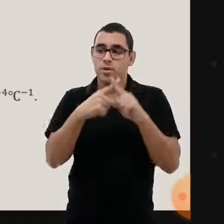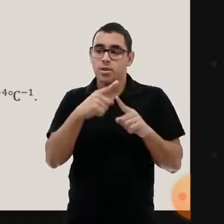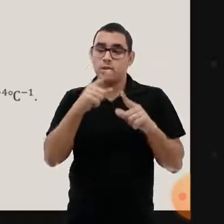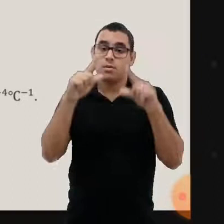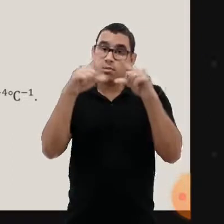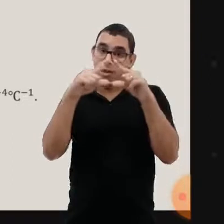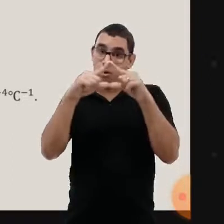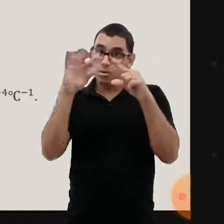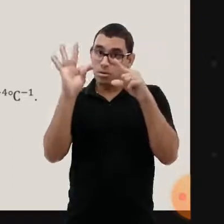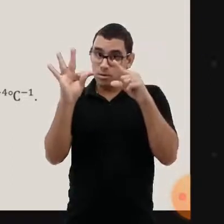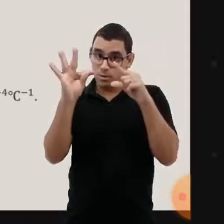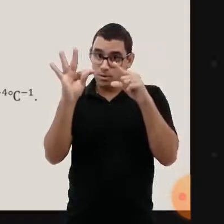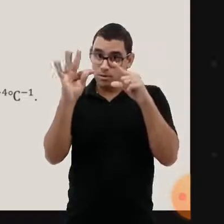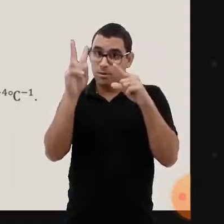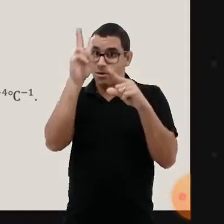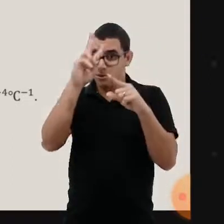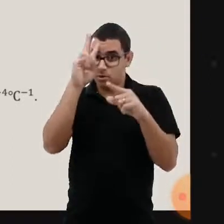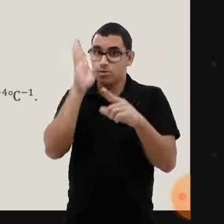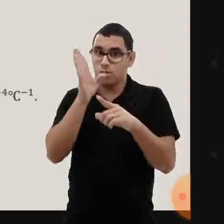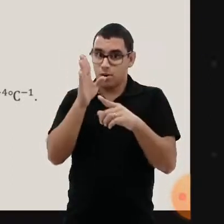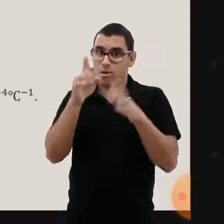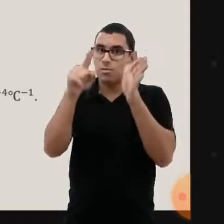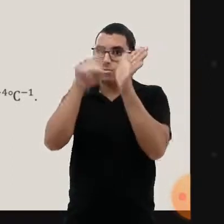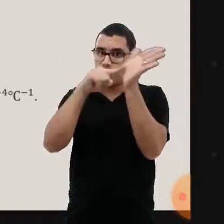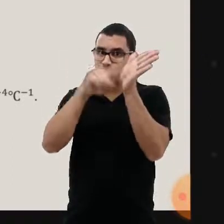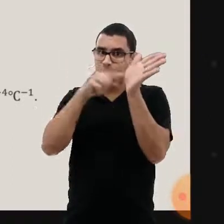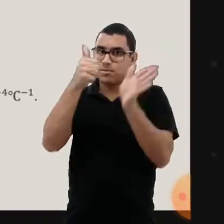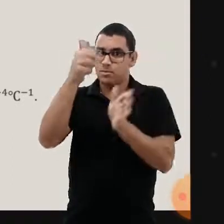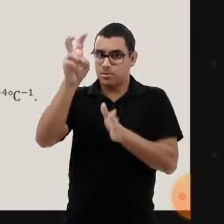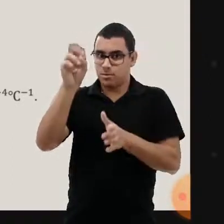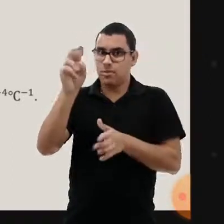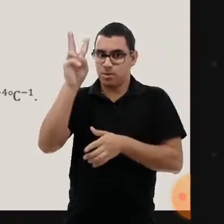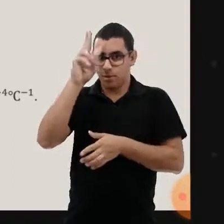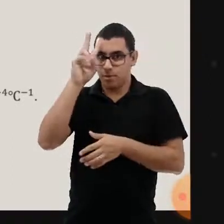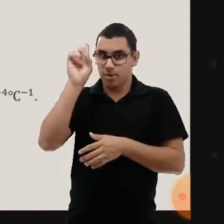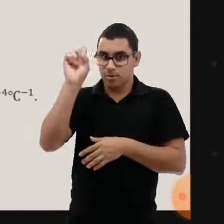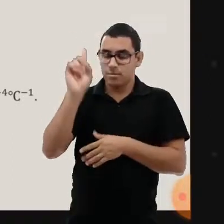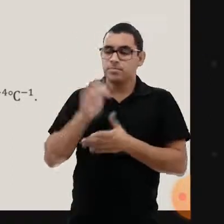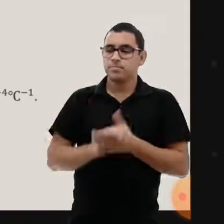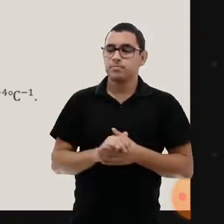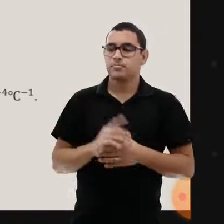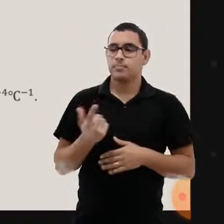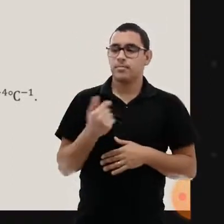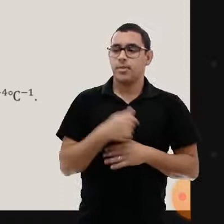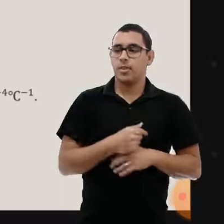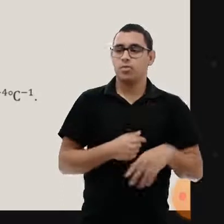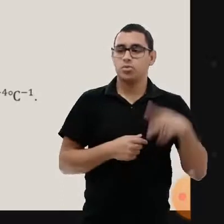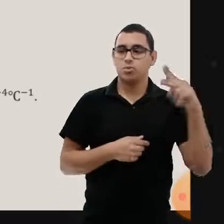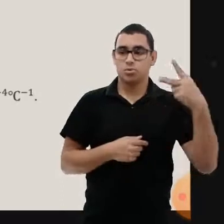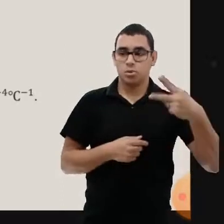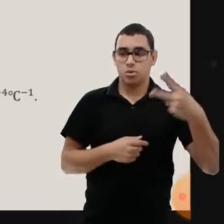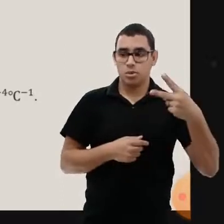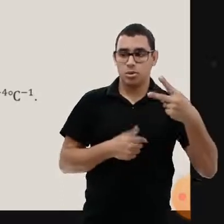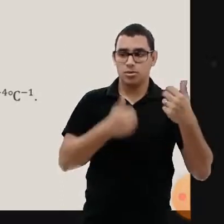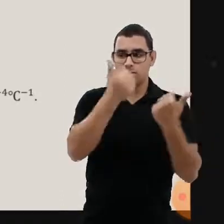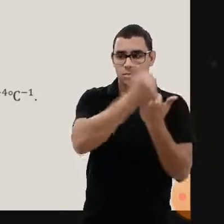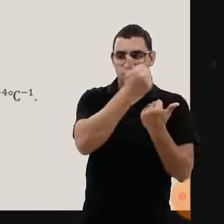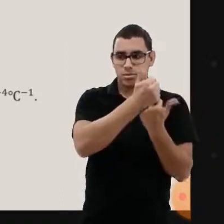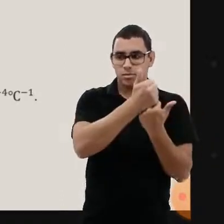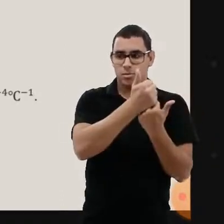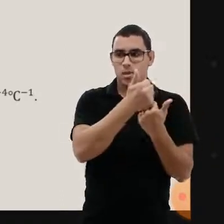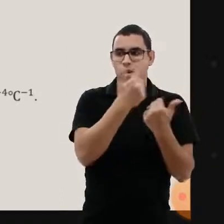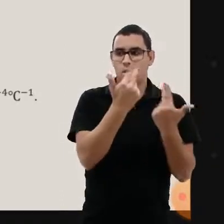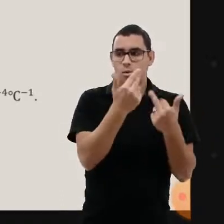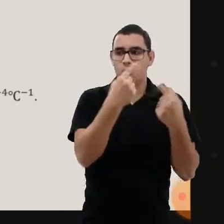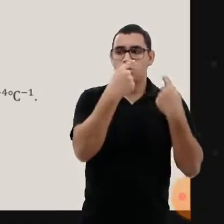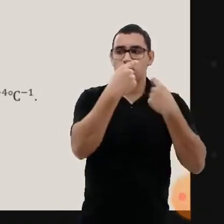multiplicado por variação de temperatura. Vamos agora substituir. 2 vai ser